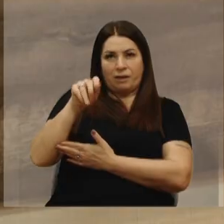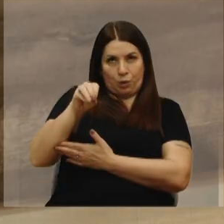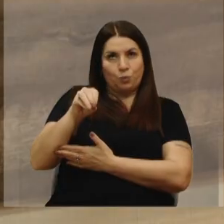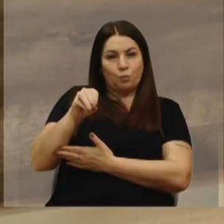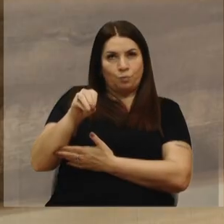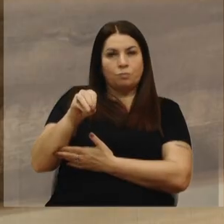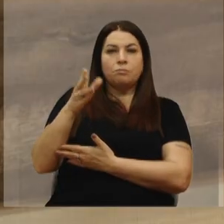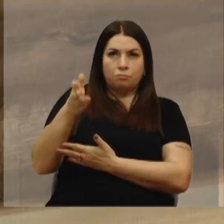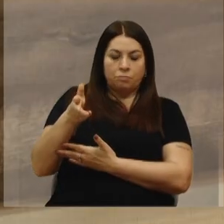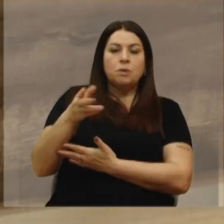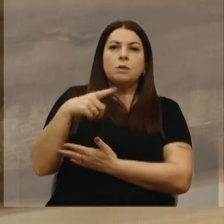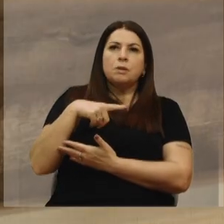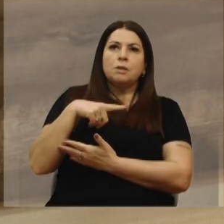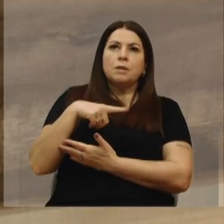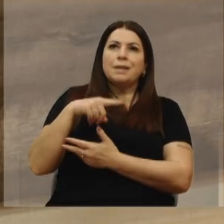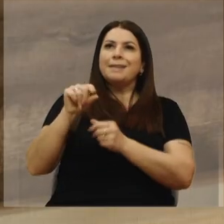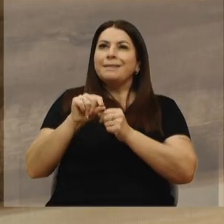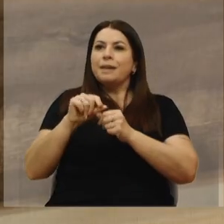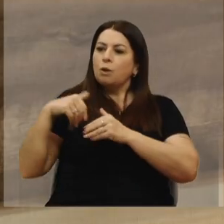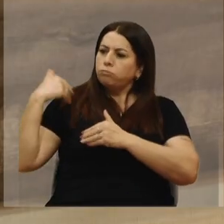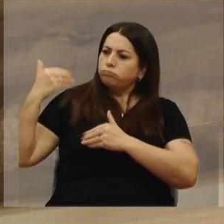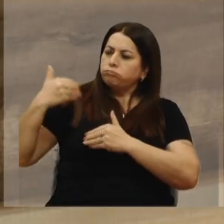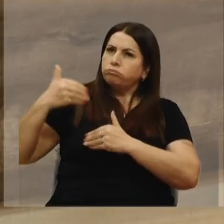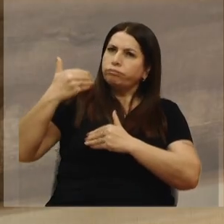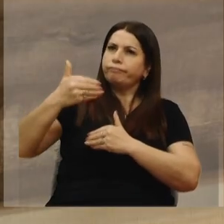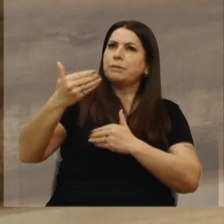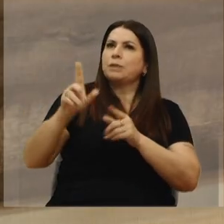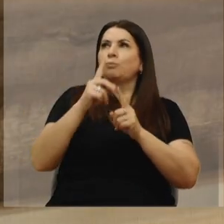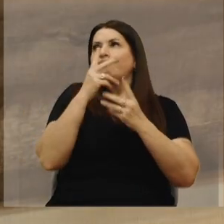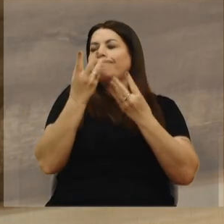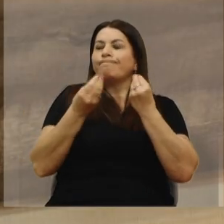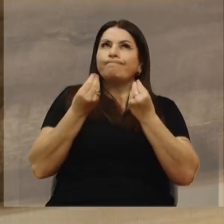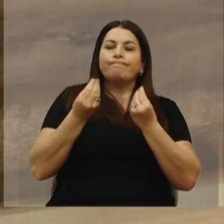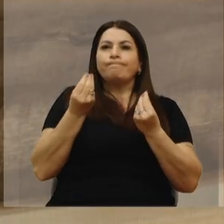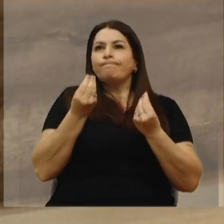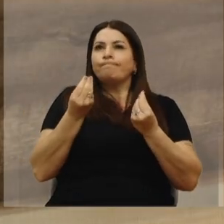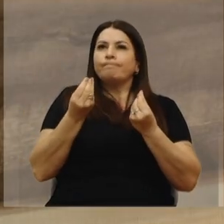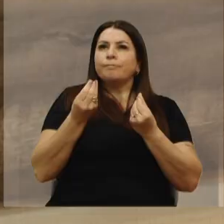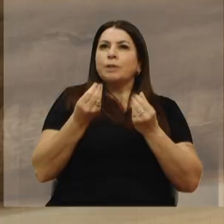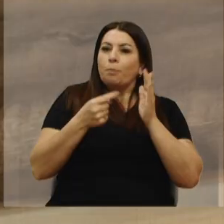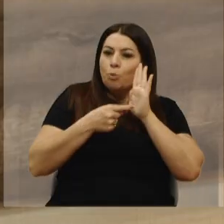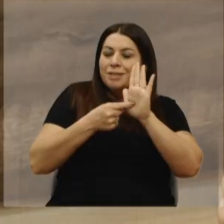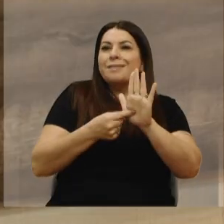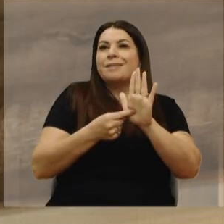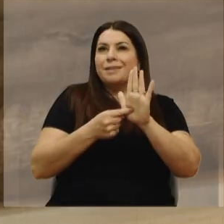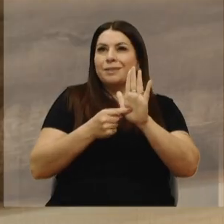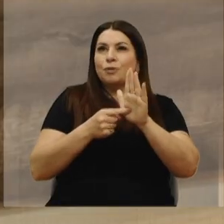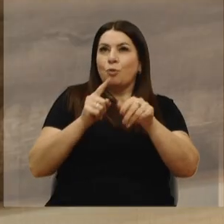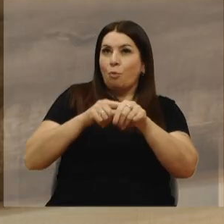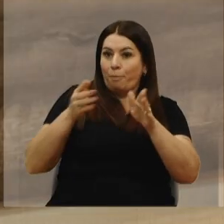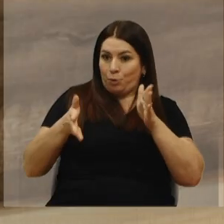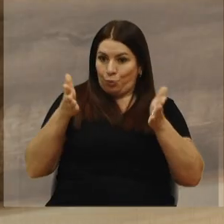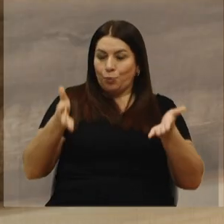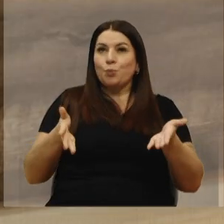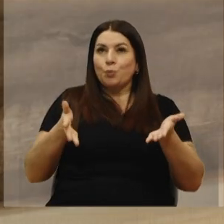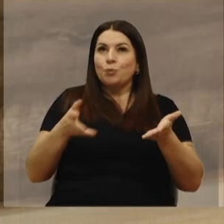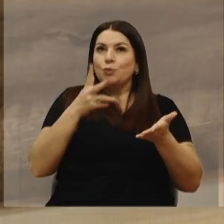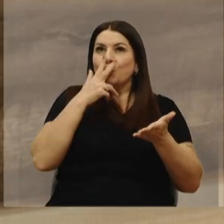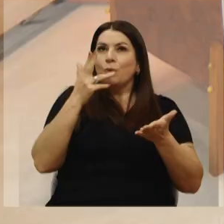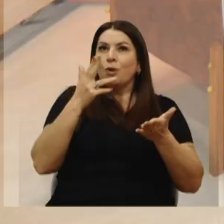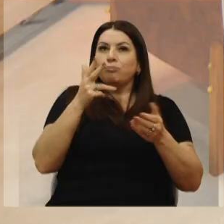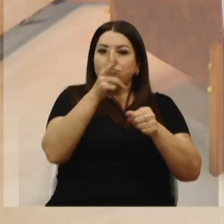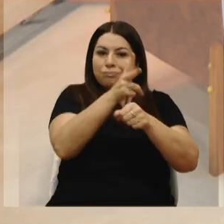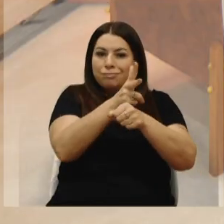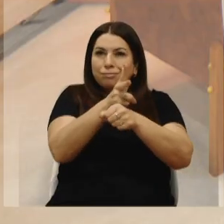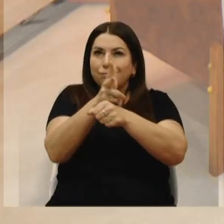Michelin, ele percorre uma trajetória até como se fosse, digamos assim, trazendo para o momento atual,